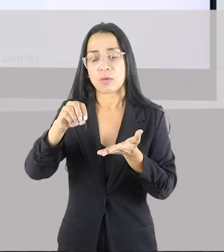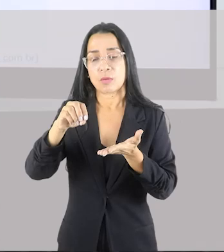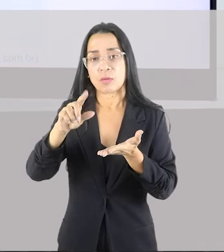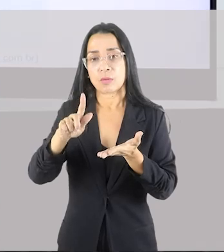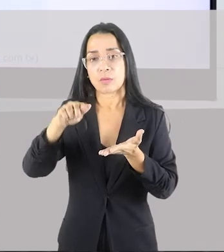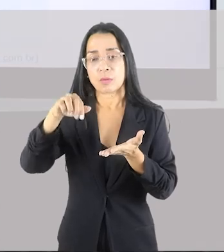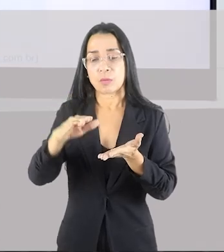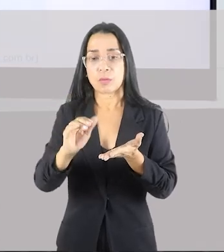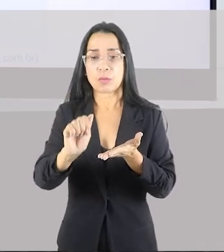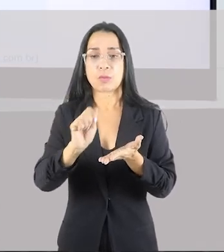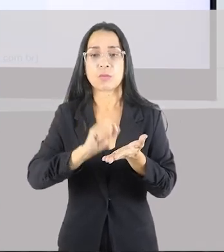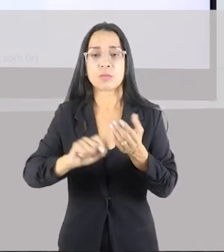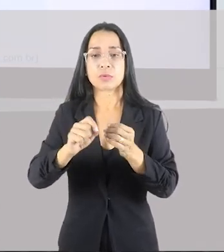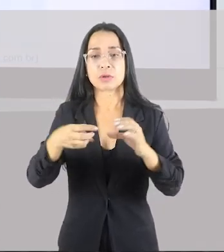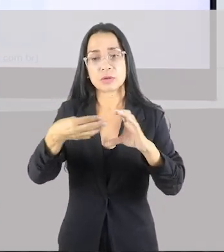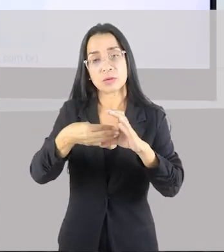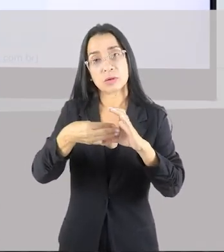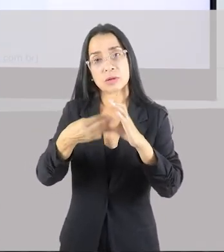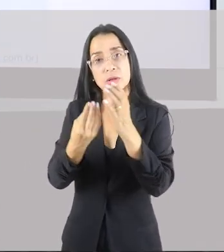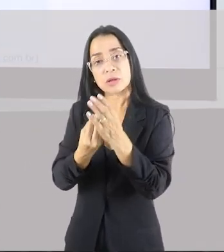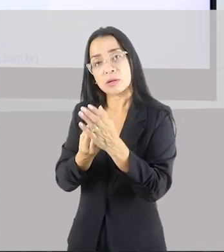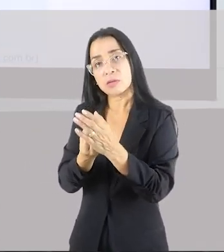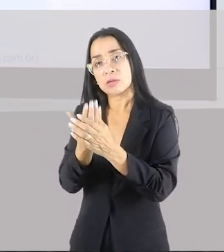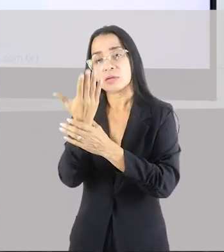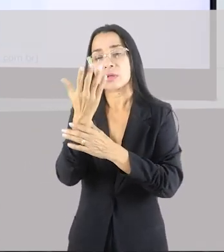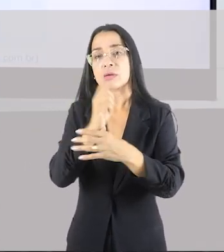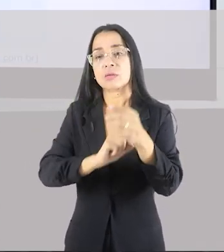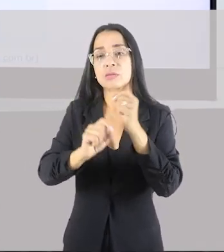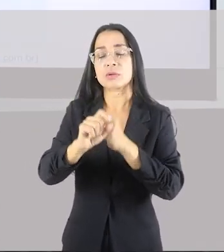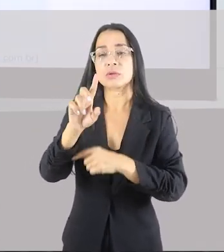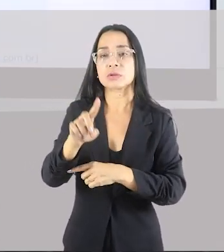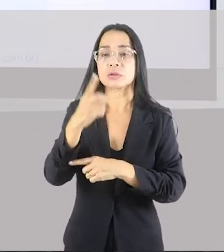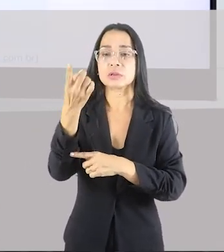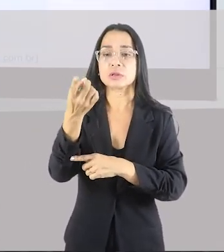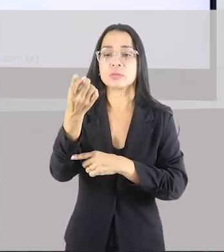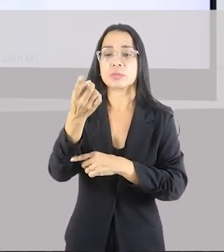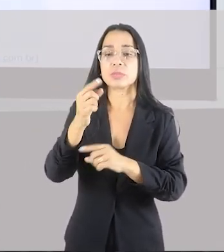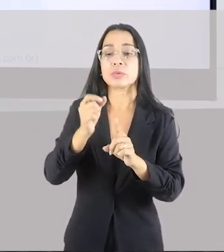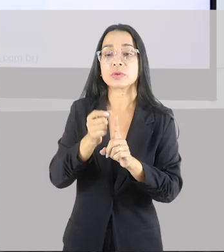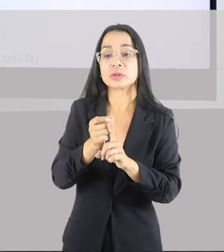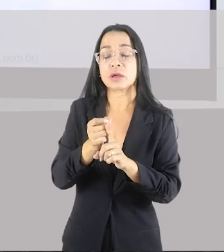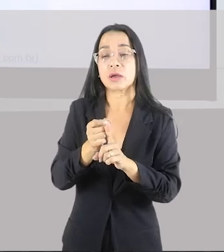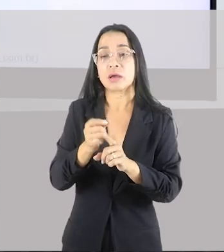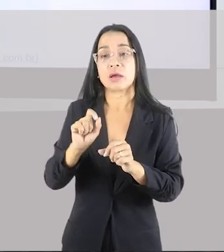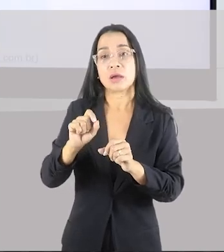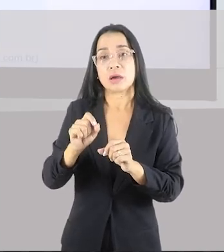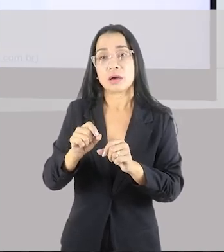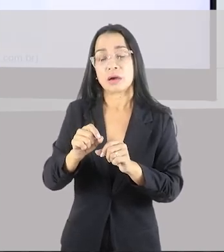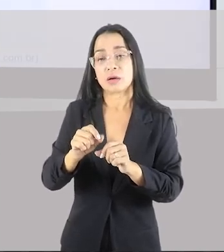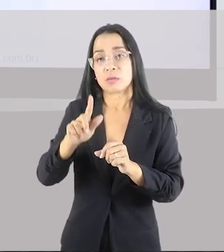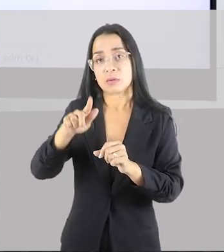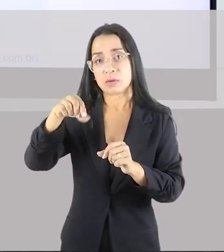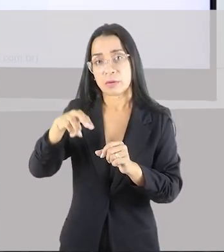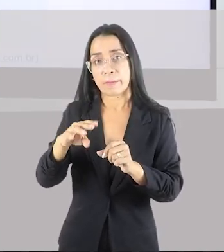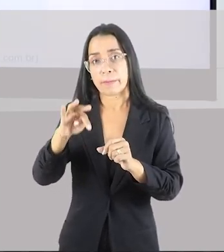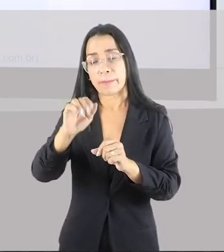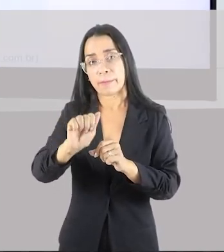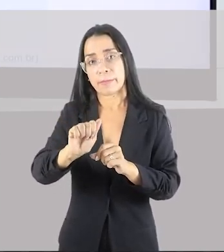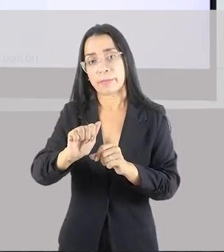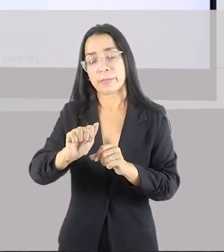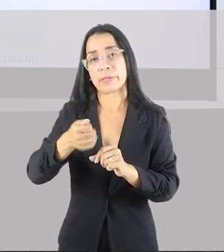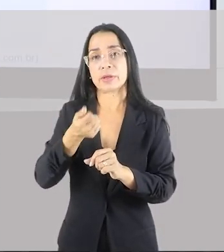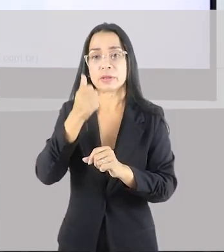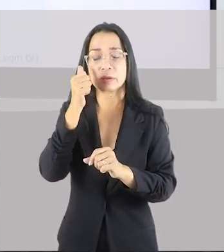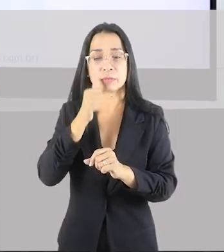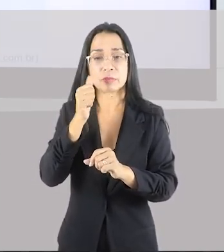uma célula, né, que vai dar origem, né, mais lá na frente a esse gameta feminino. E aí algo importante